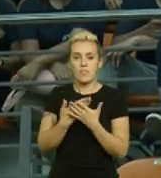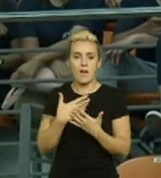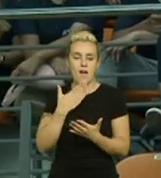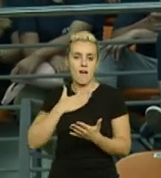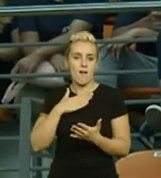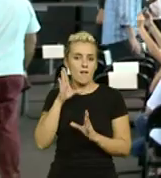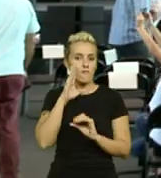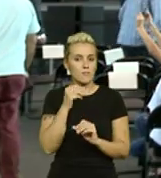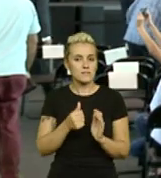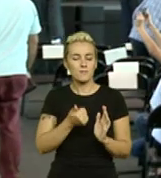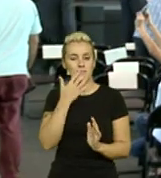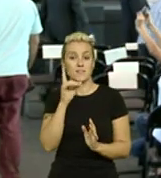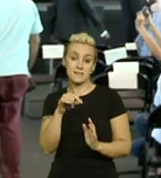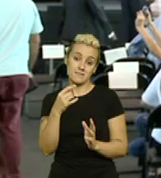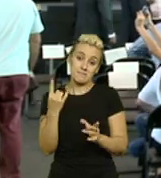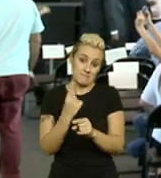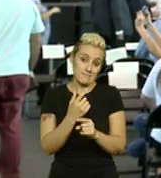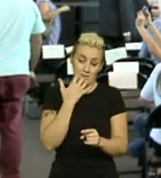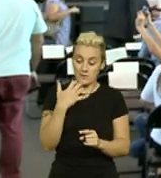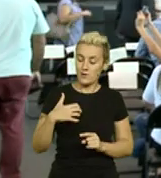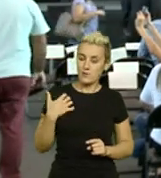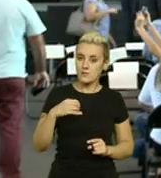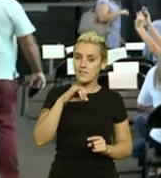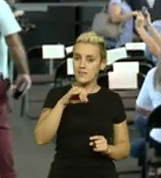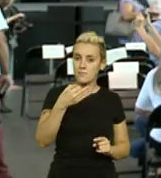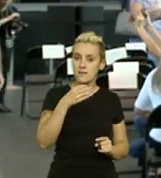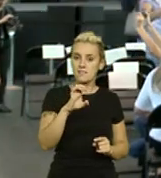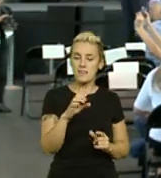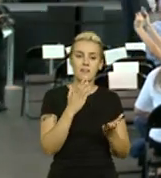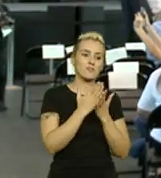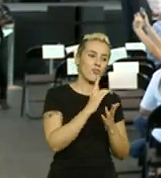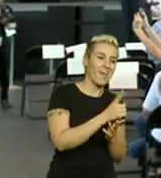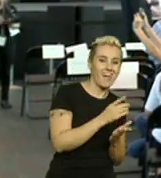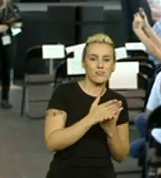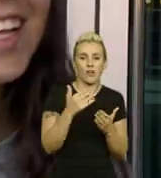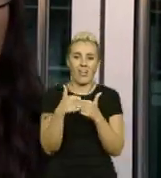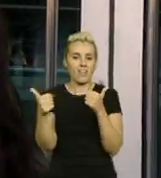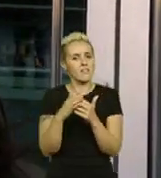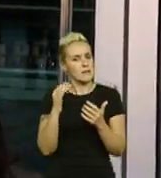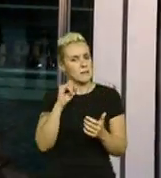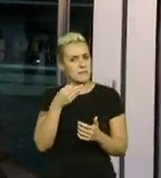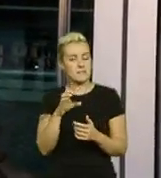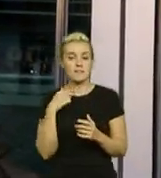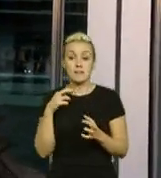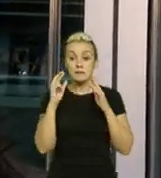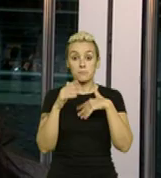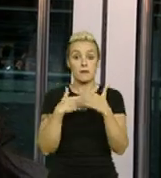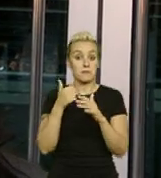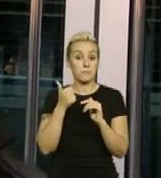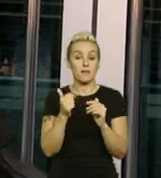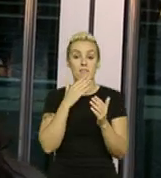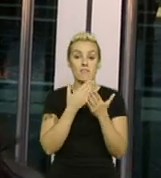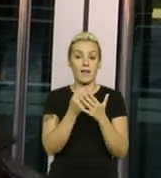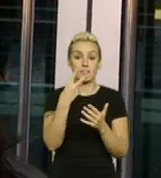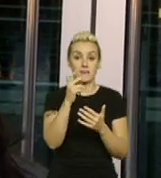e vão ter esse tal orgulho de dizer qual o técnico bugrino scola os clubes fiquei feliz